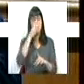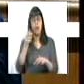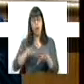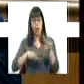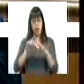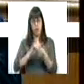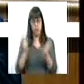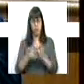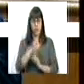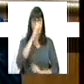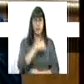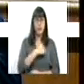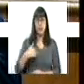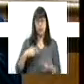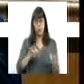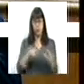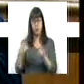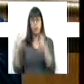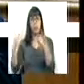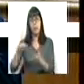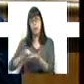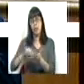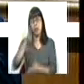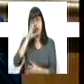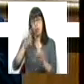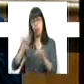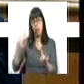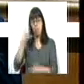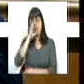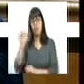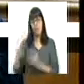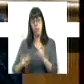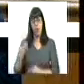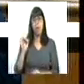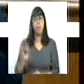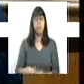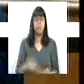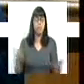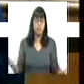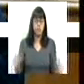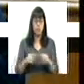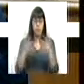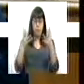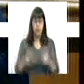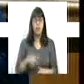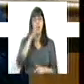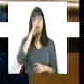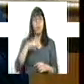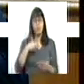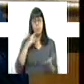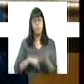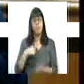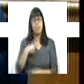anterior transformasse o Ministério da Saúde numa simples Secretaria de Estado do Ministério das Finanças. E, portanto, neste Orçamento de Estado nós, de